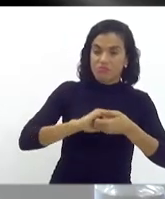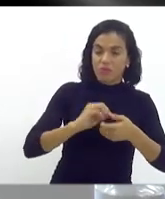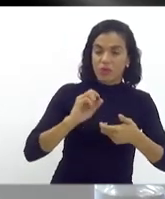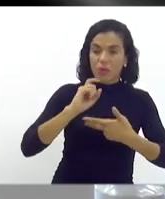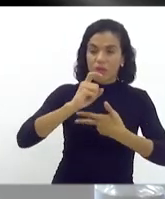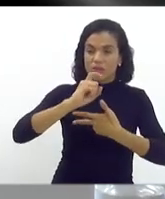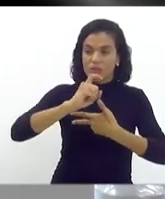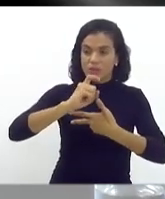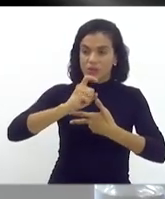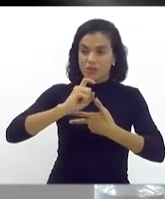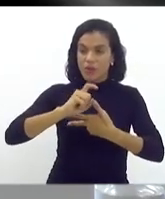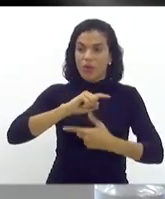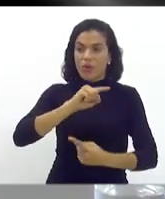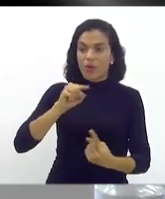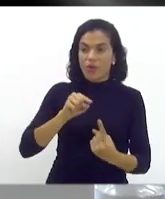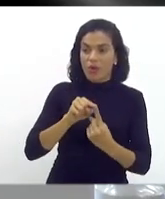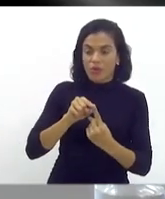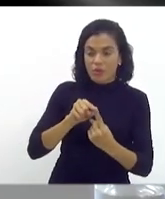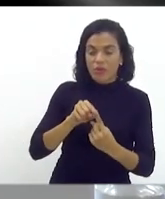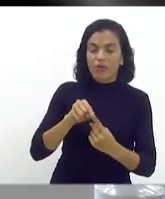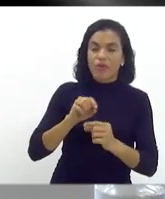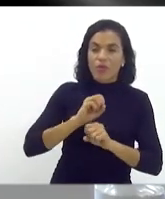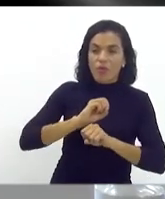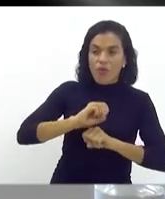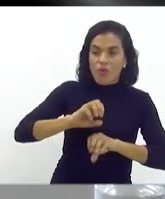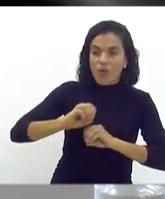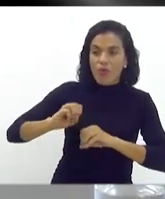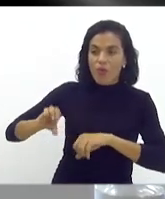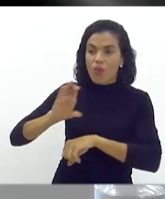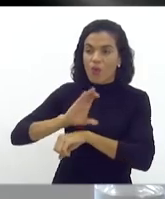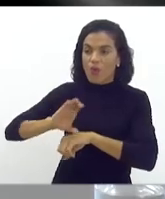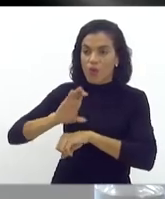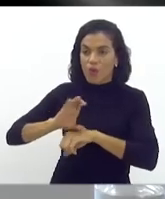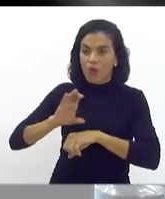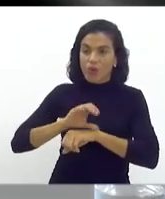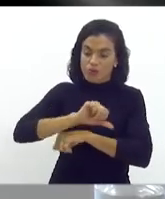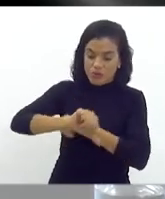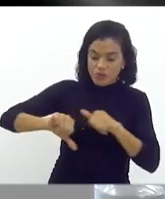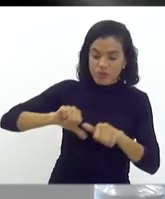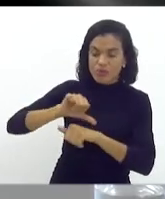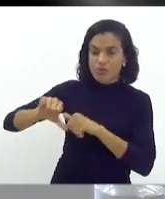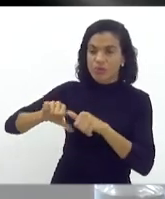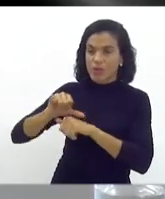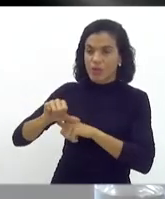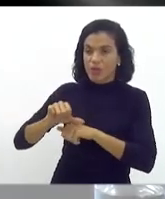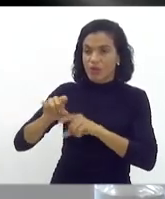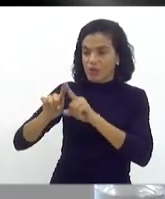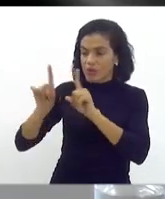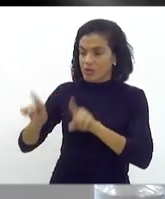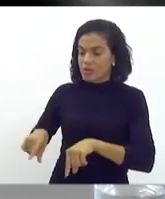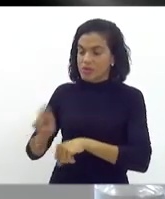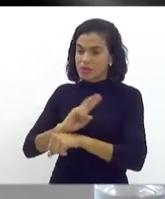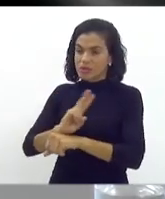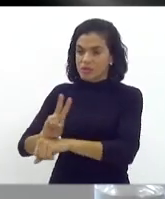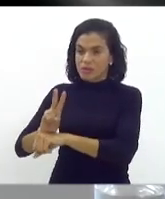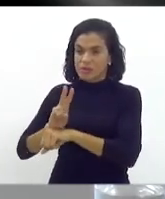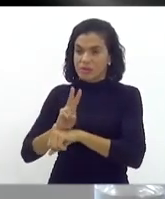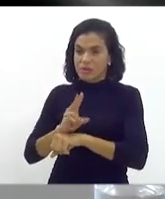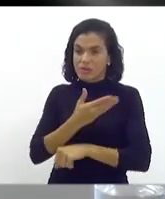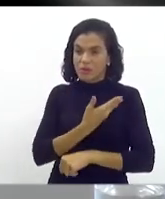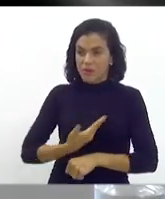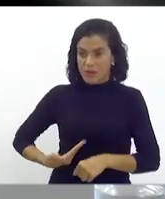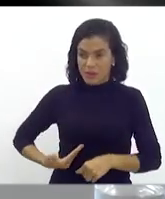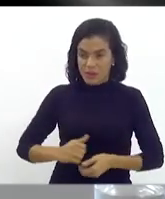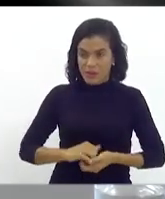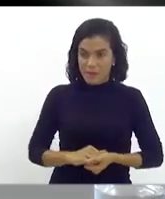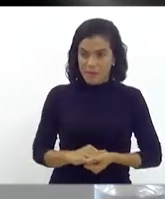a fim de realizar cursos de aplicação de qualificação e atualização funcional dos agentes de Segurança Pública o